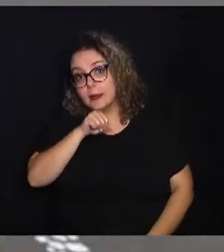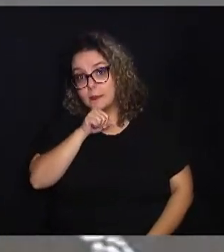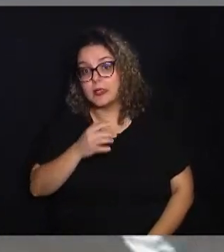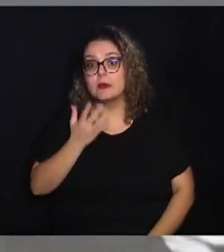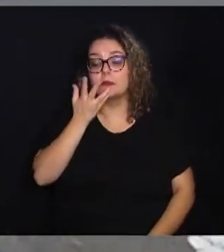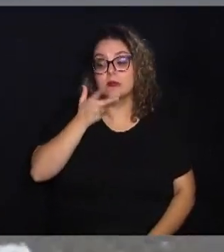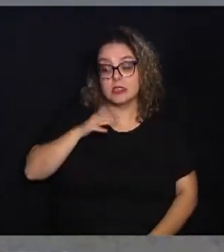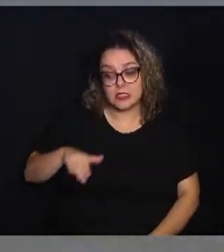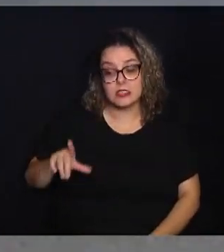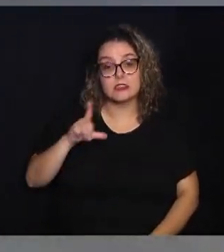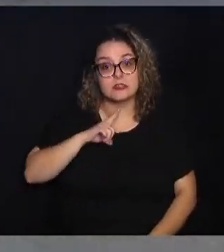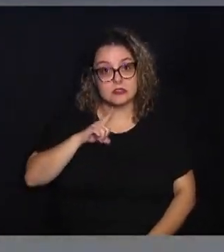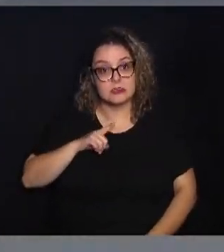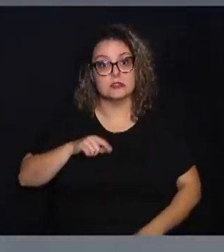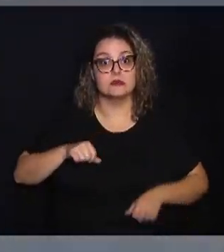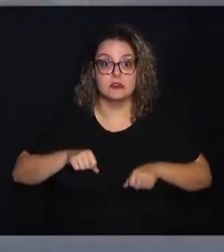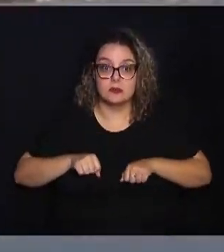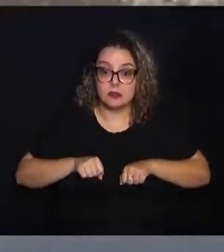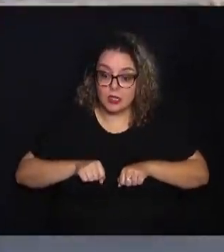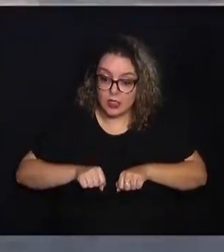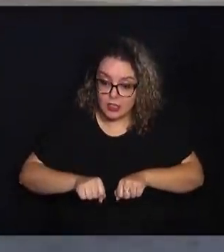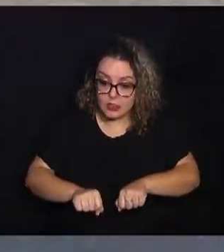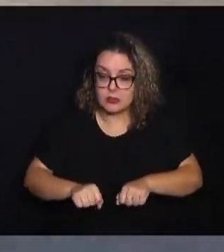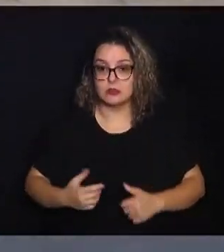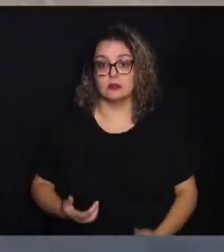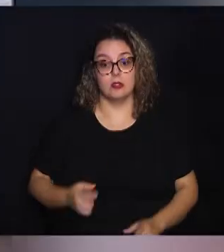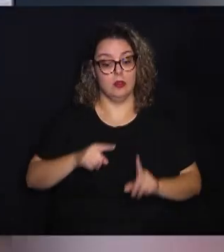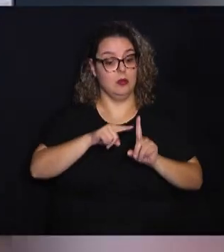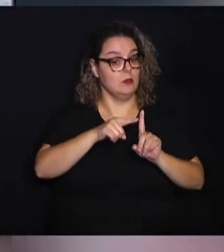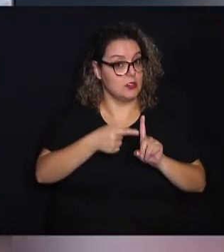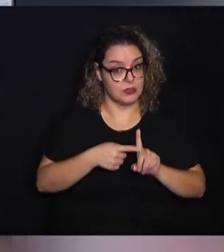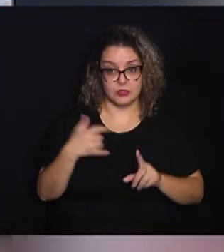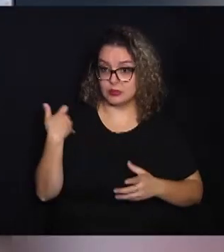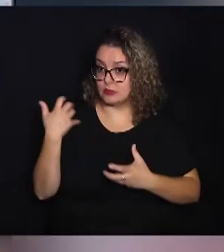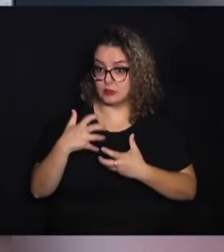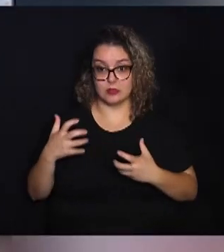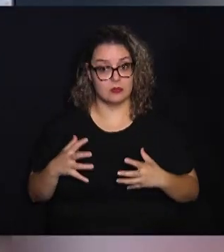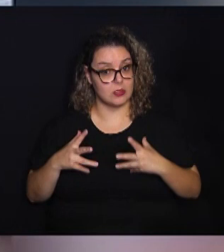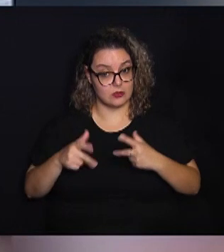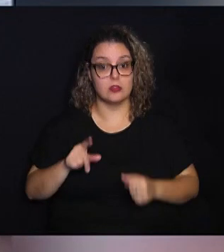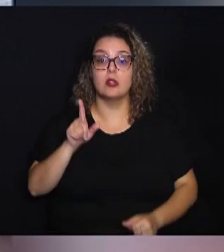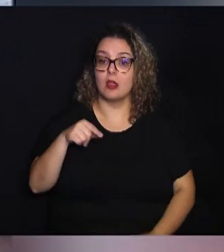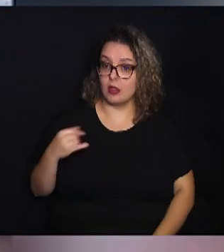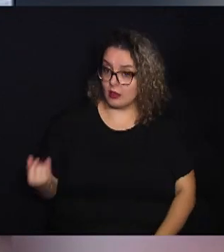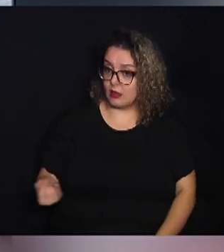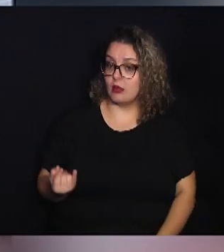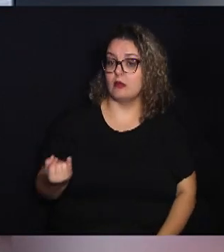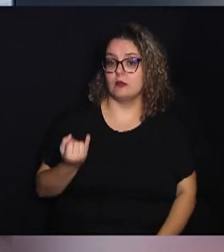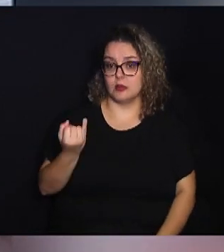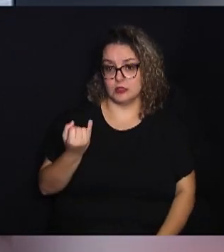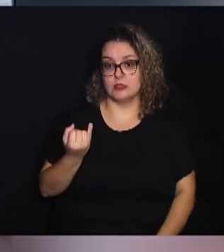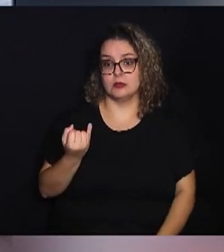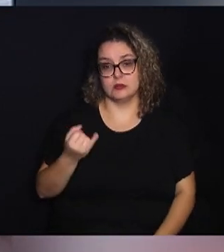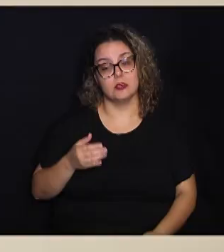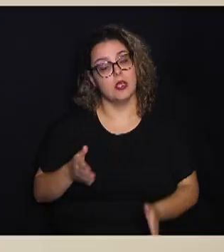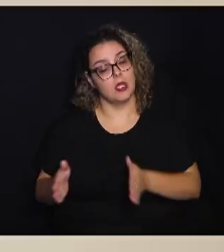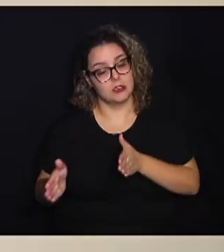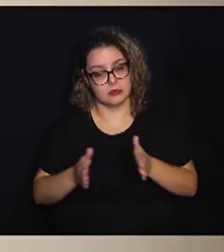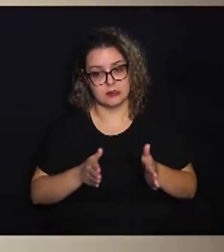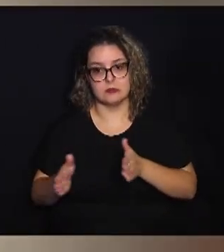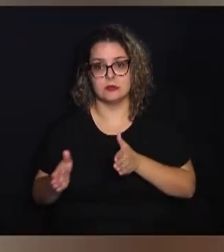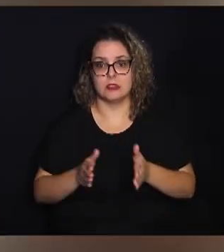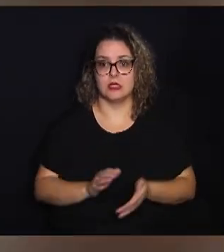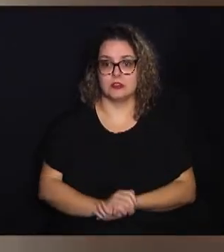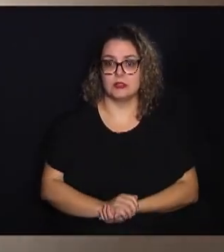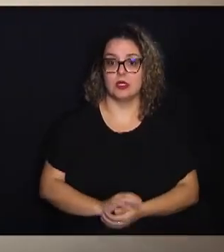tem um filho no carrinho, para gestante, para idoso. Então, é super importante a acessibilidade.